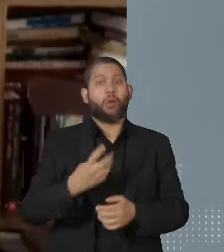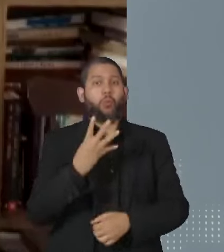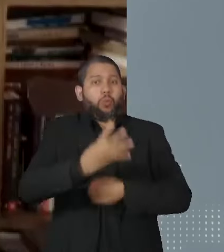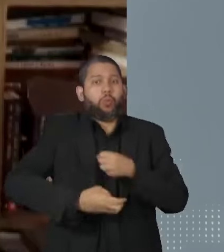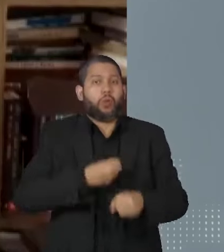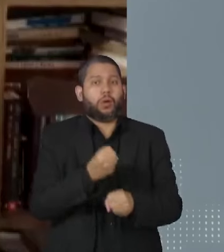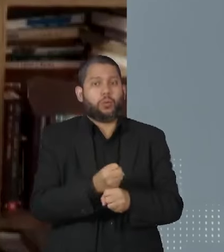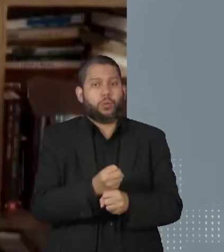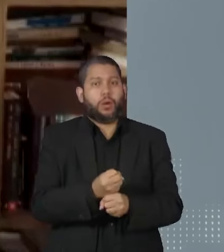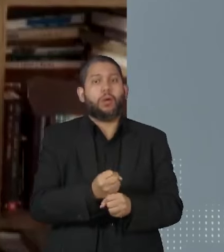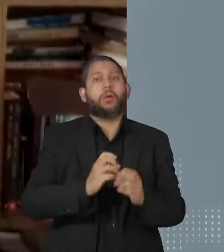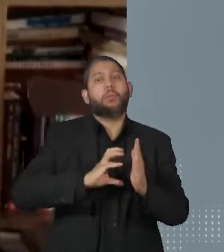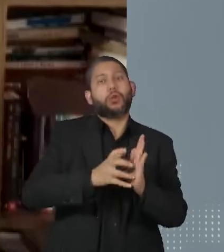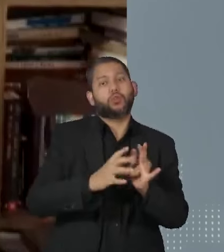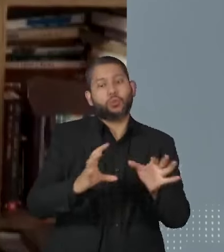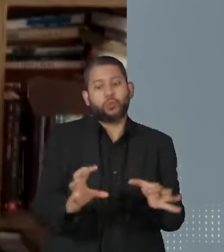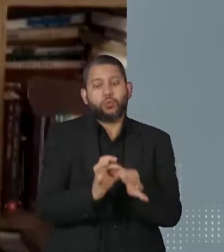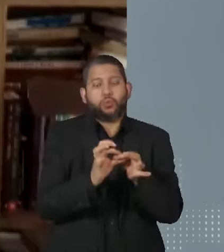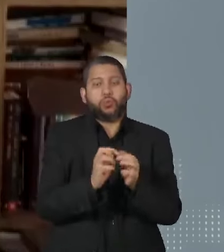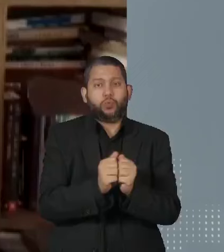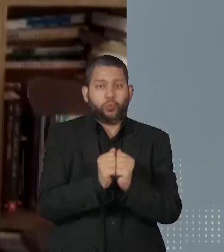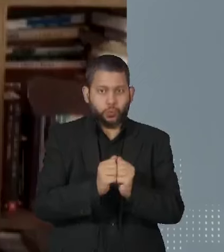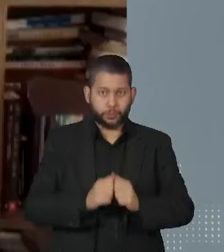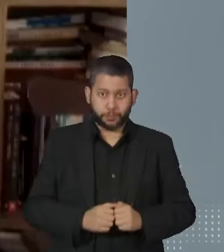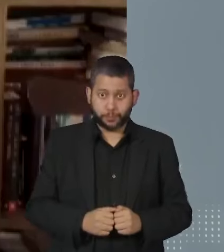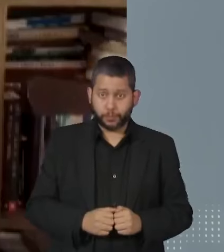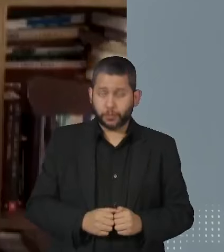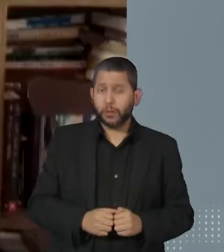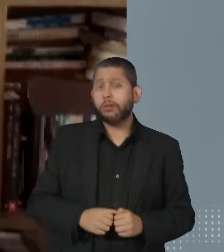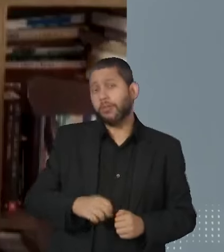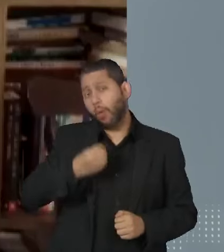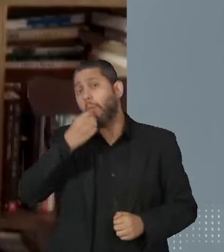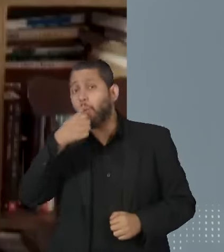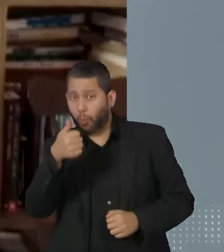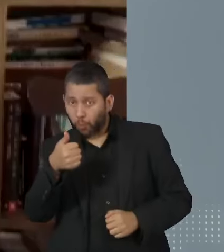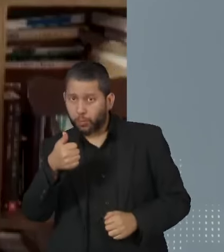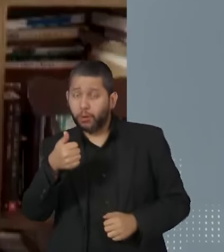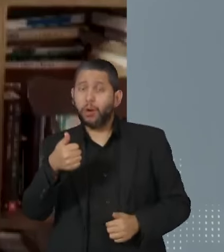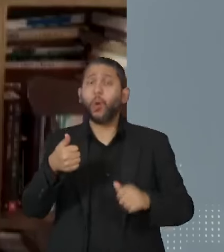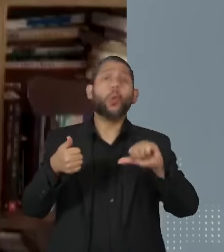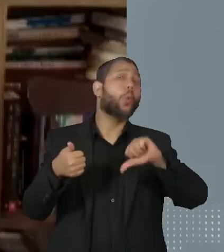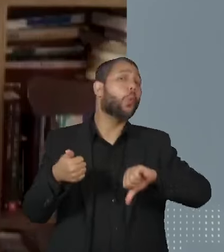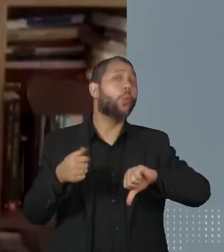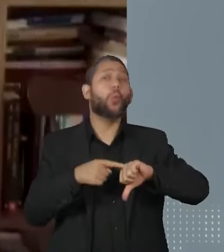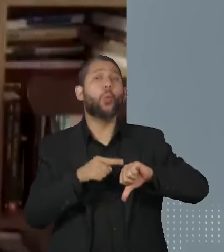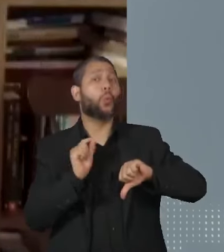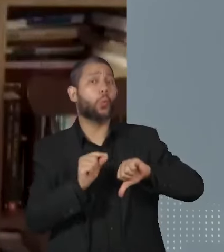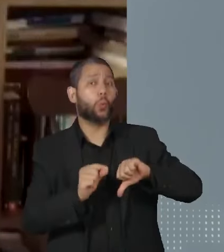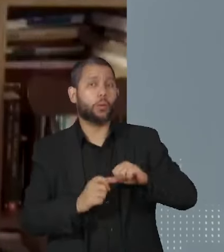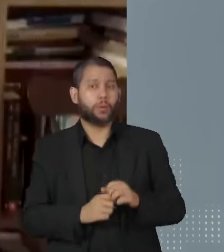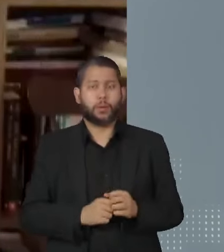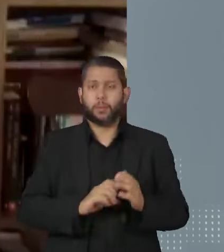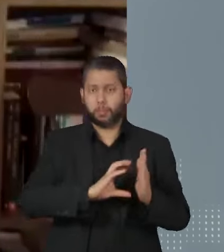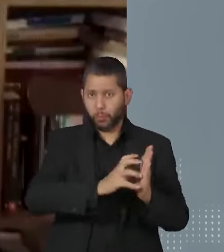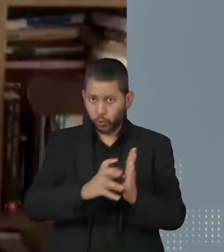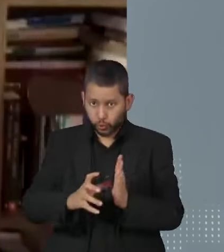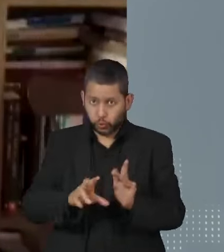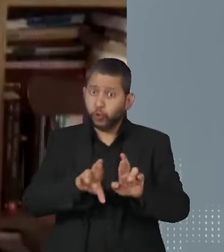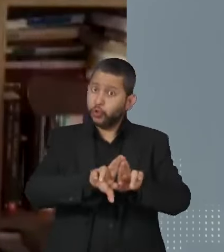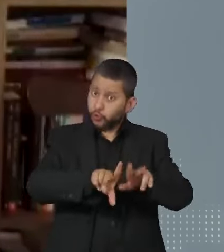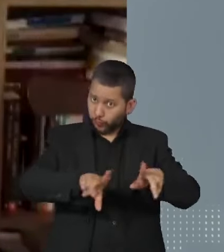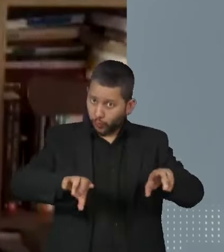anos de Federação o que h de negativa é que esses partidos eh embora diferentes mas